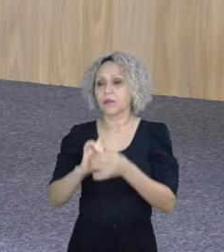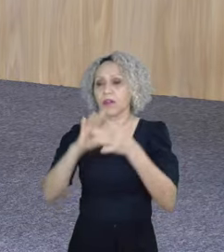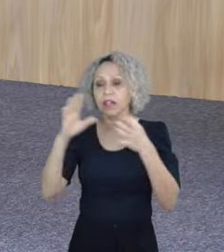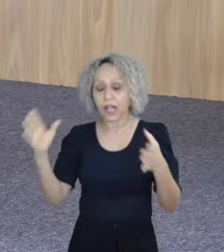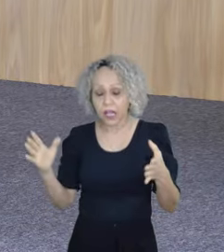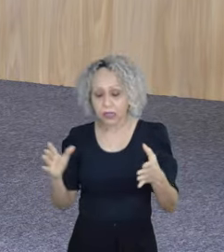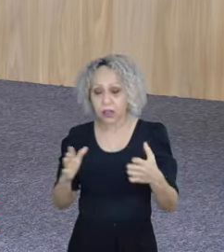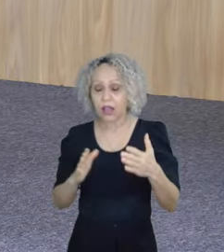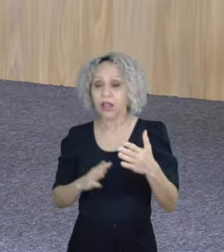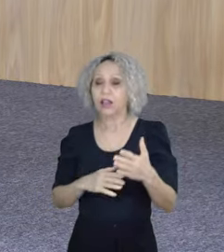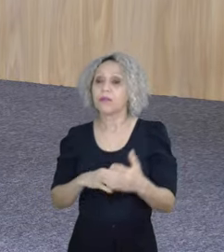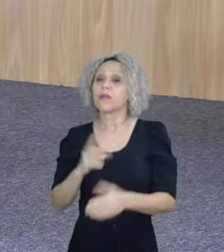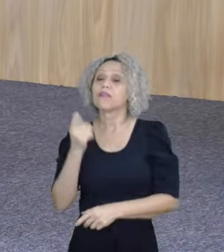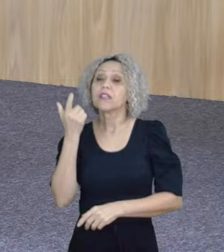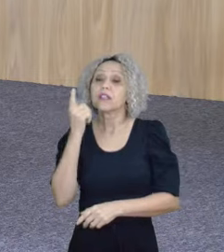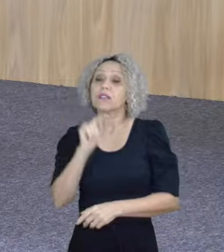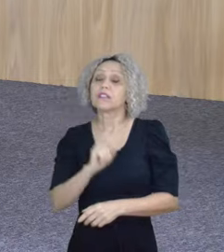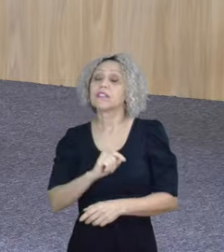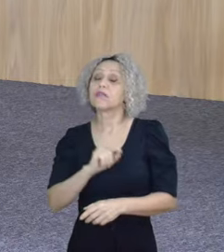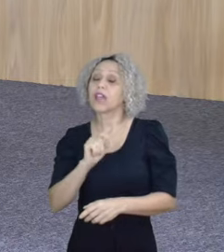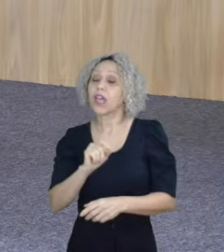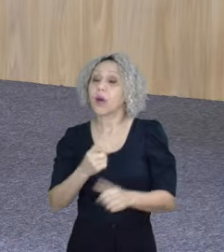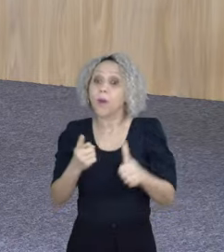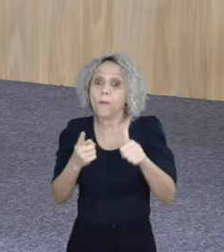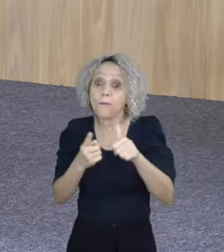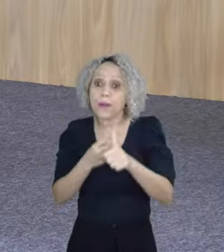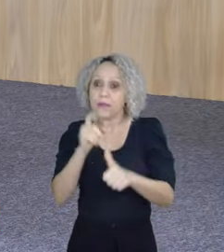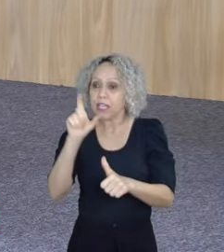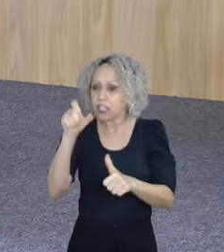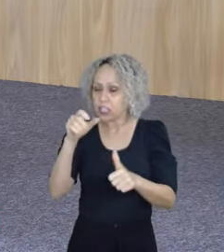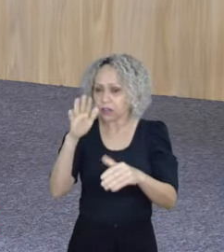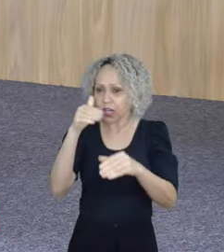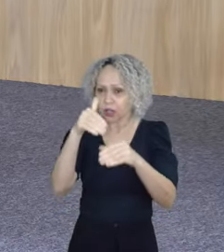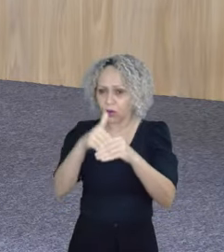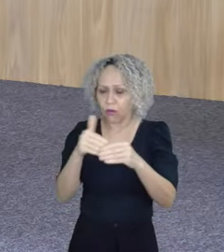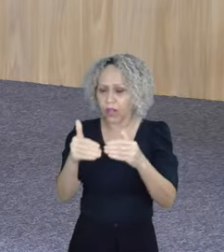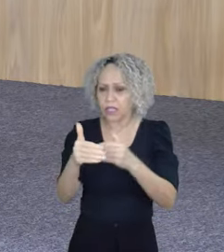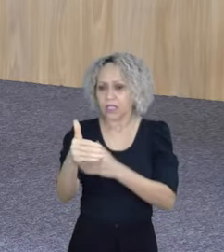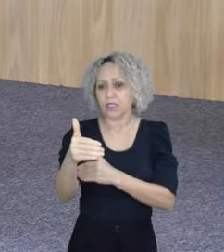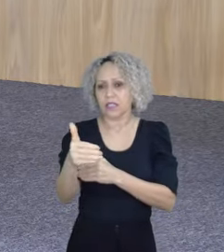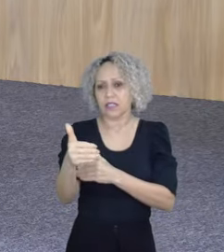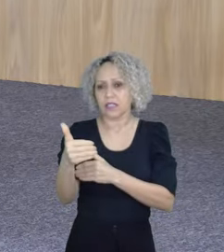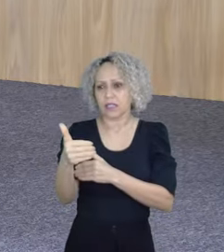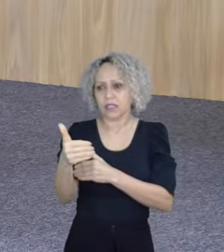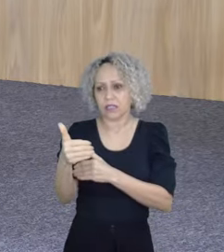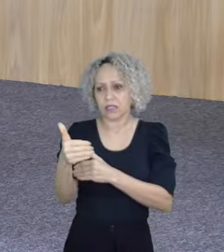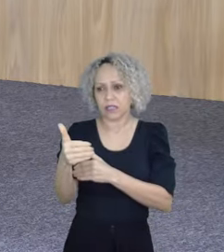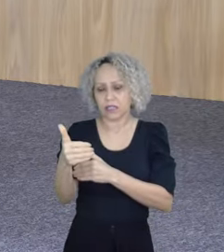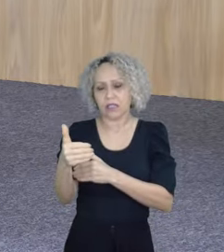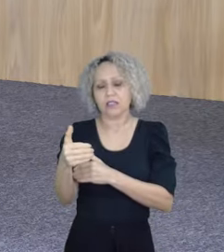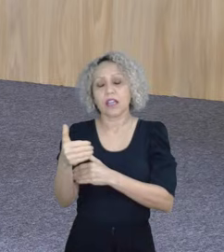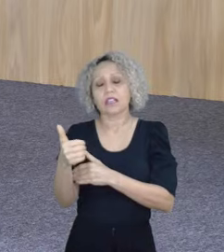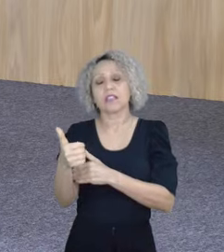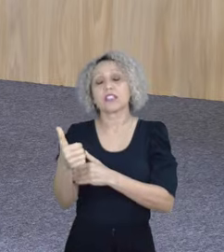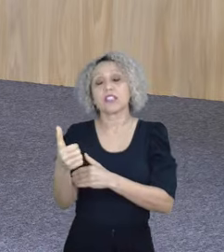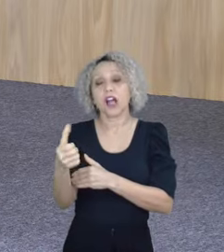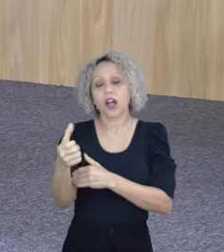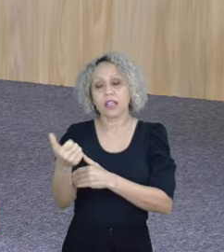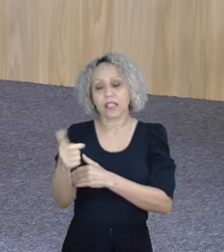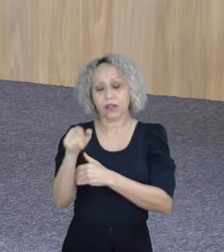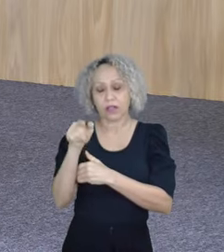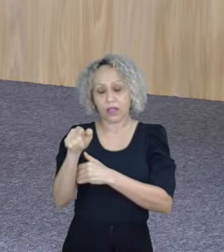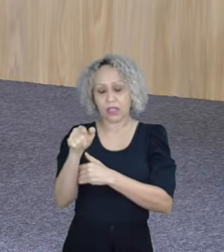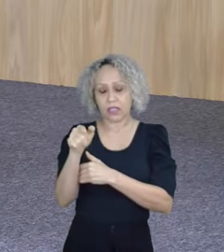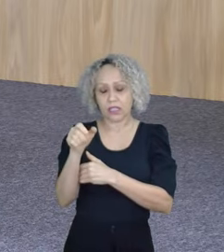título de eleitor vai até o dia 8 de maio. Adolescentes de 15 anos que completam 16 anos até o dia 6 de outubro, a data do